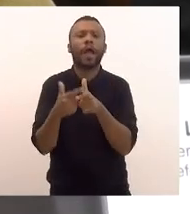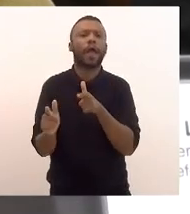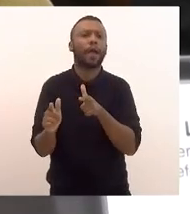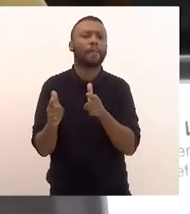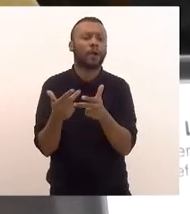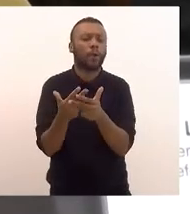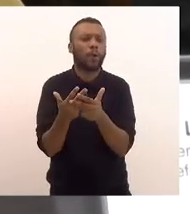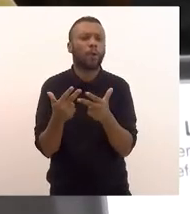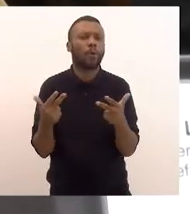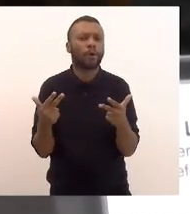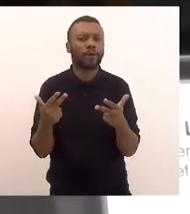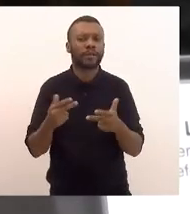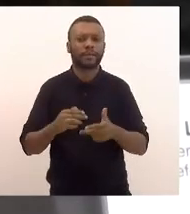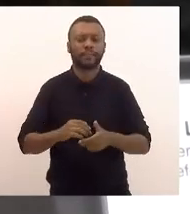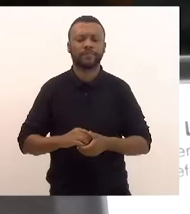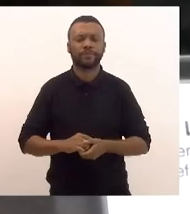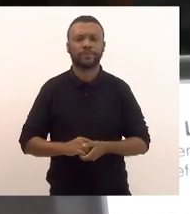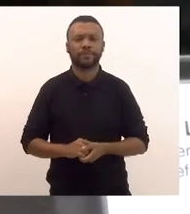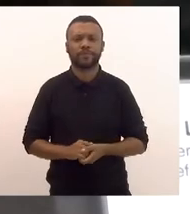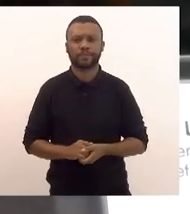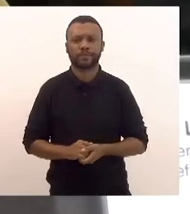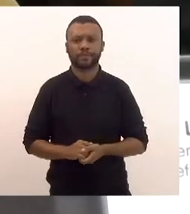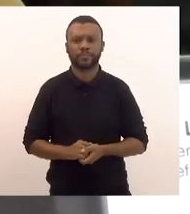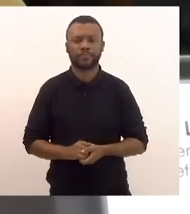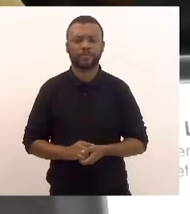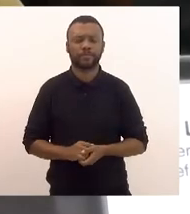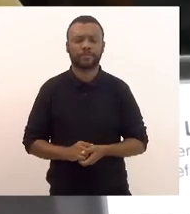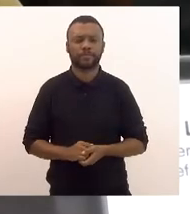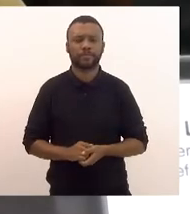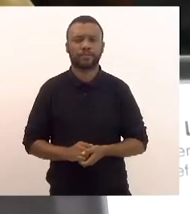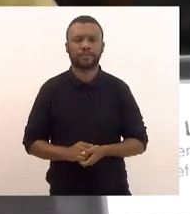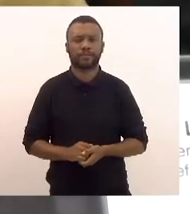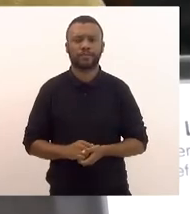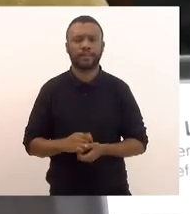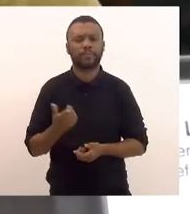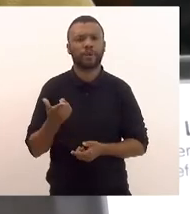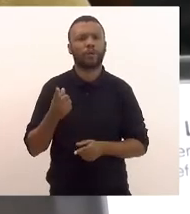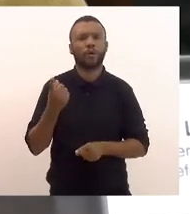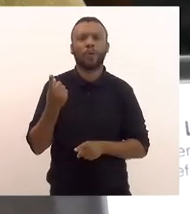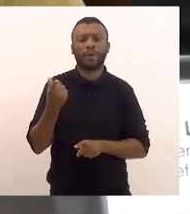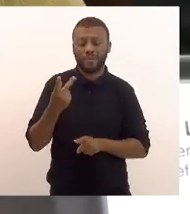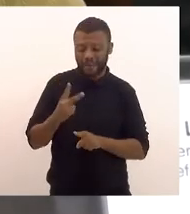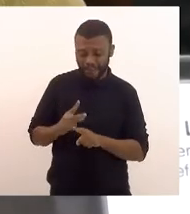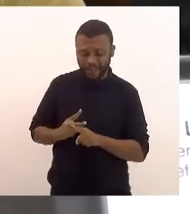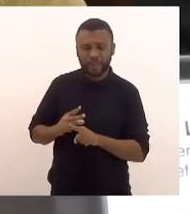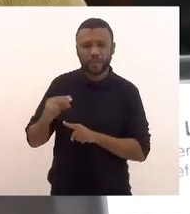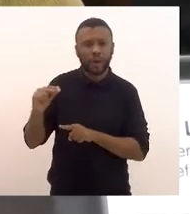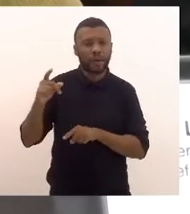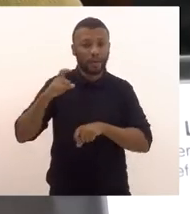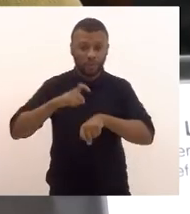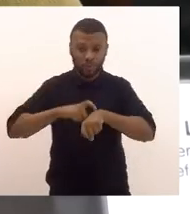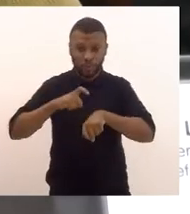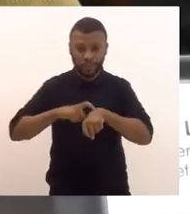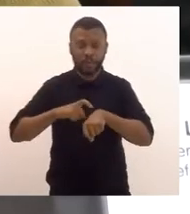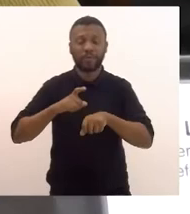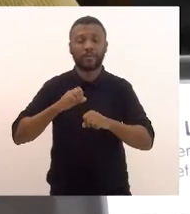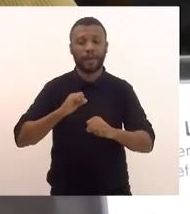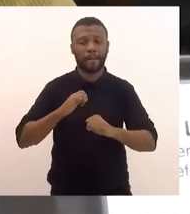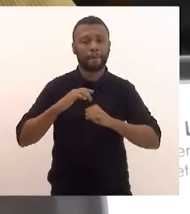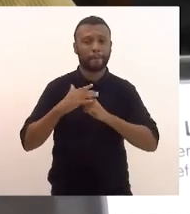pela luta pelo esforço pela pela vitória na pandemia do convide